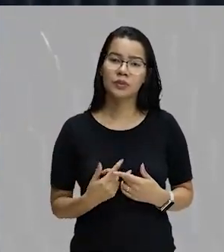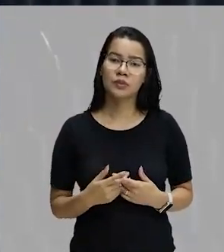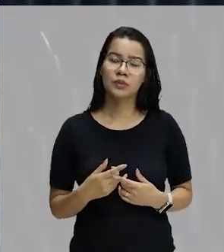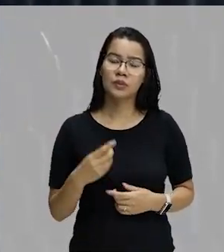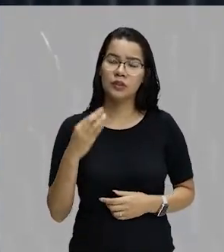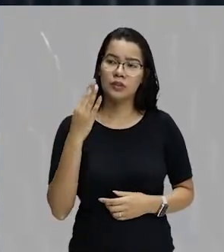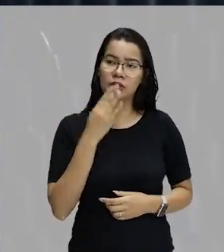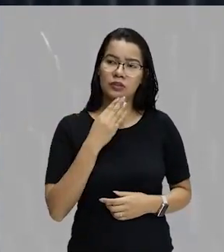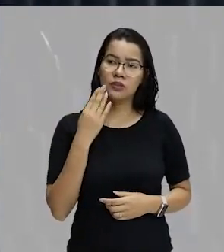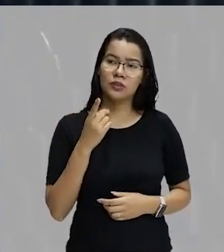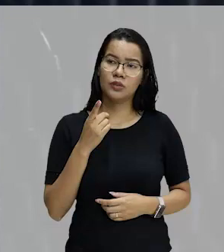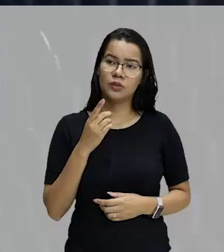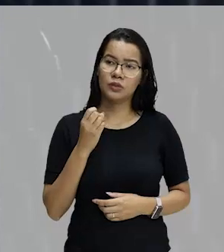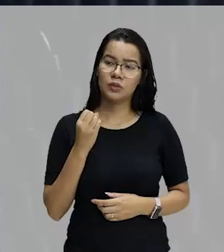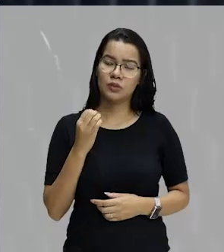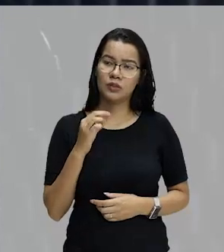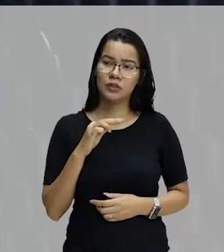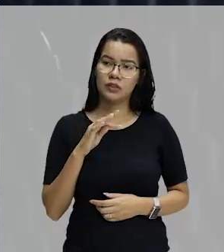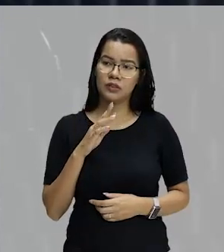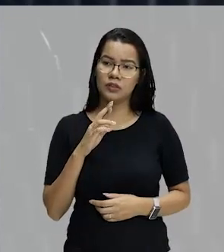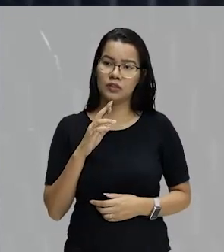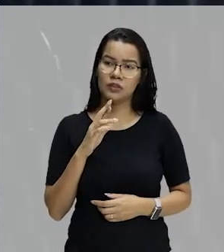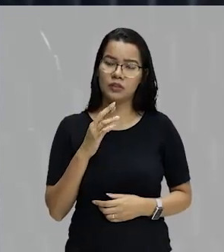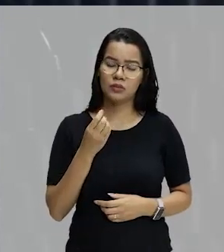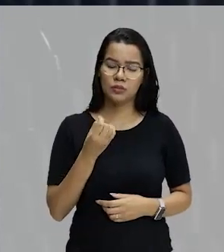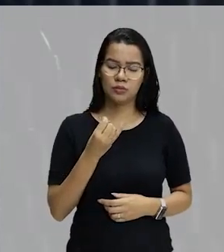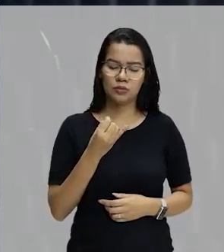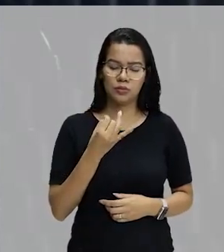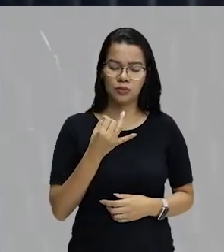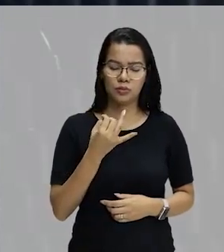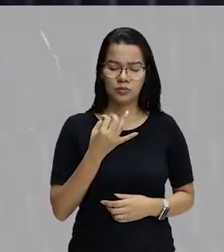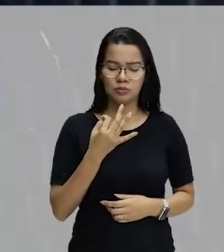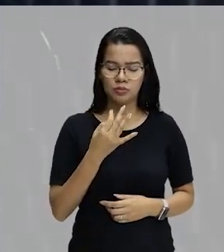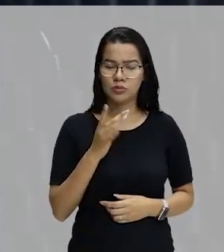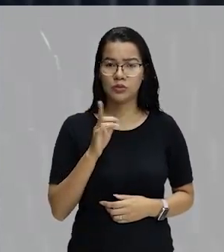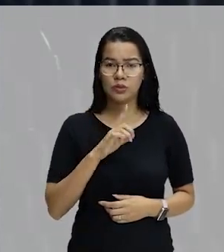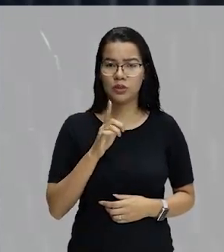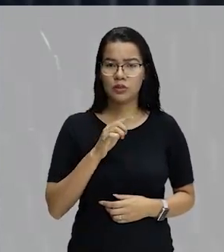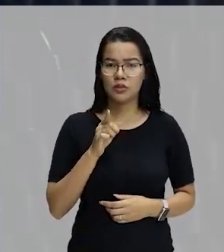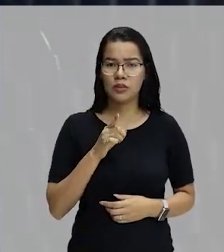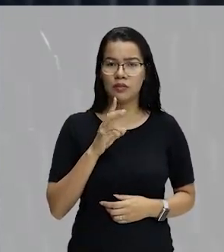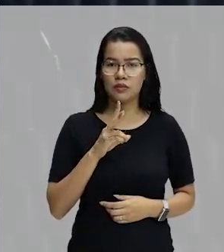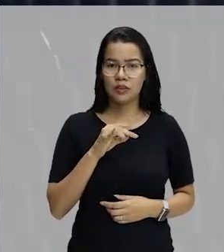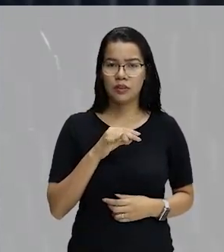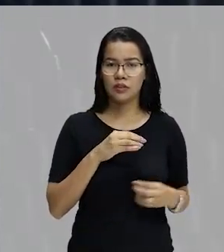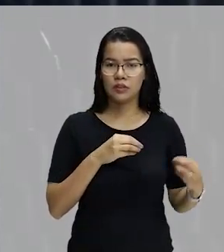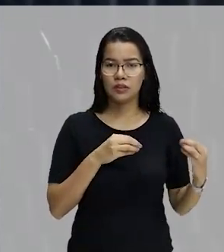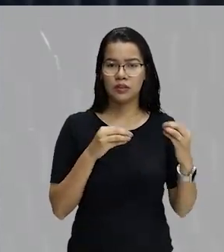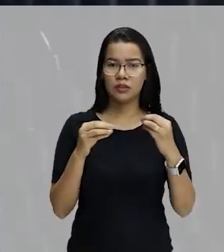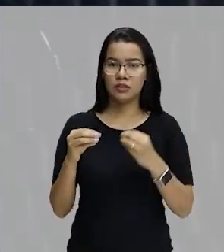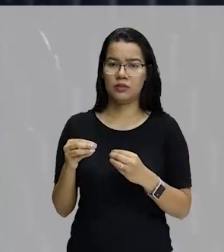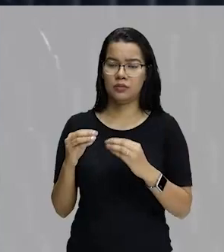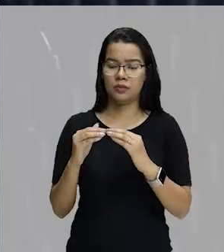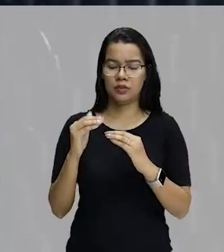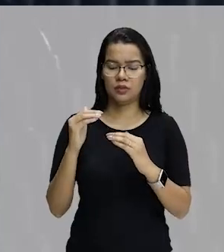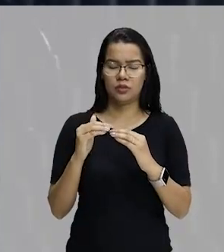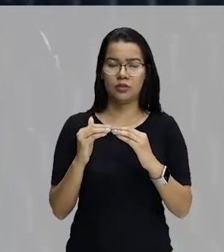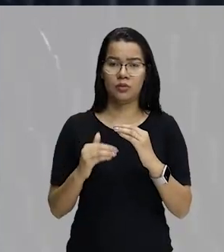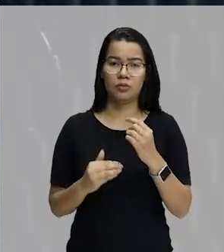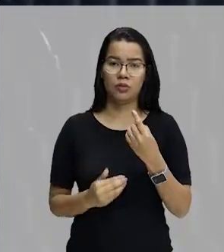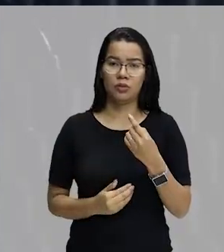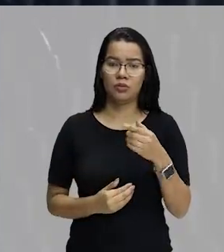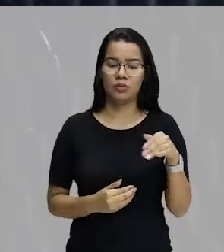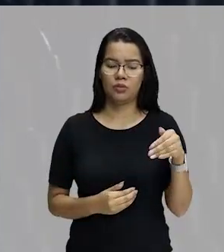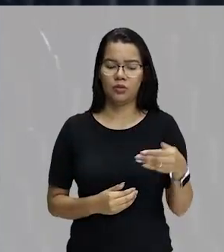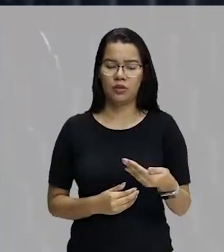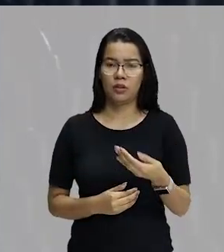para você contar ele, você não vai contar 1 açúcar, 2 açúcar, 3 açúcar. Você vai contar a unidade de medida. Uma colher de